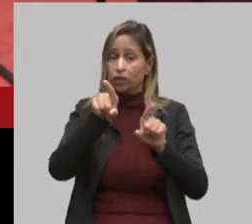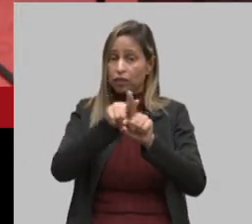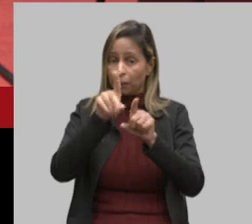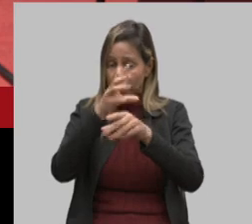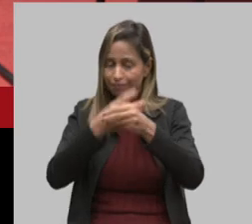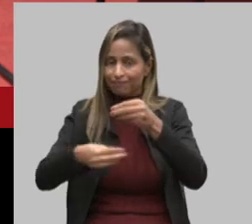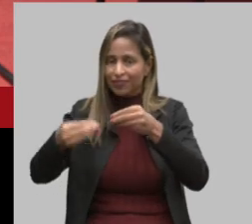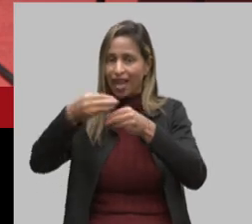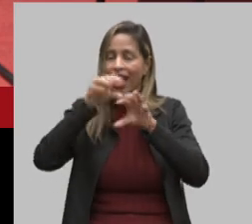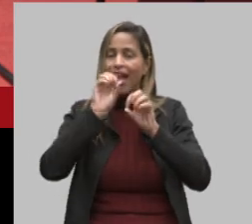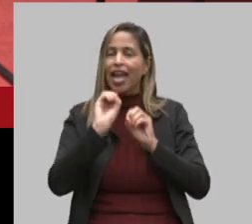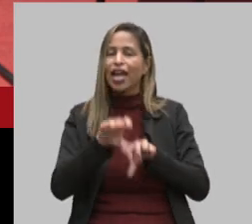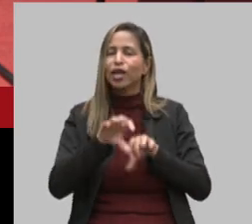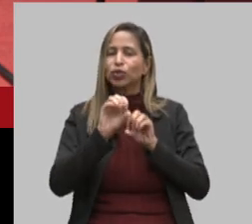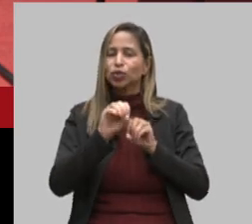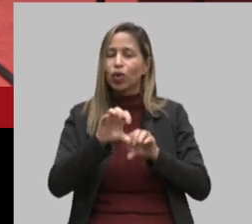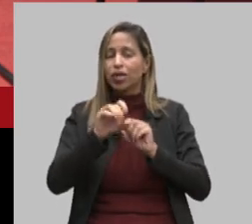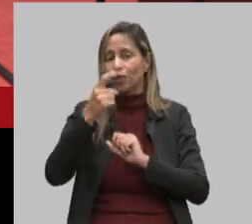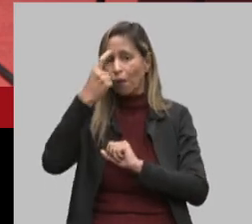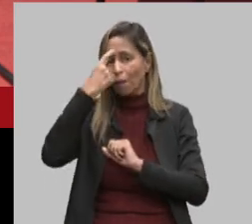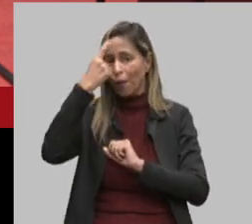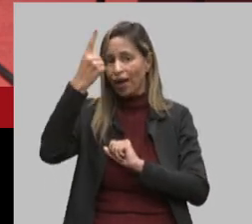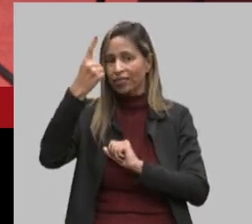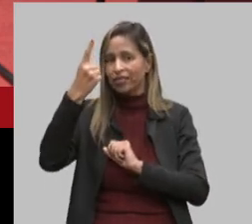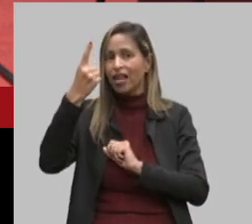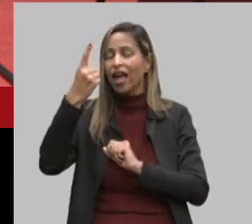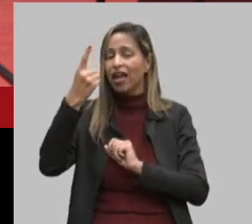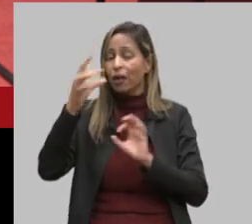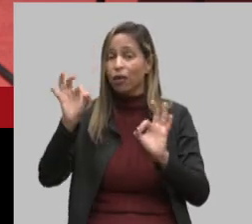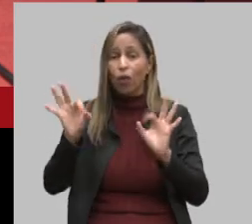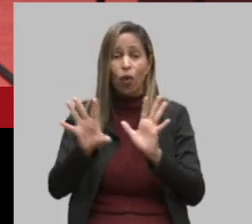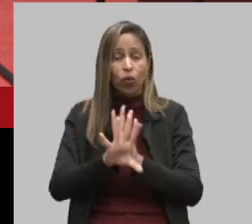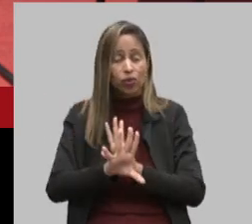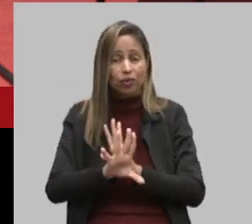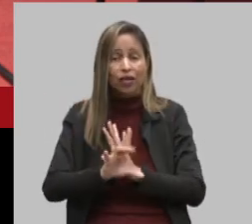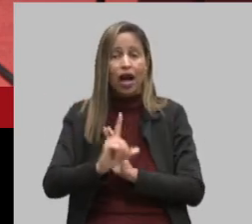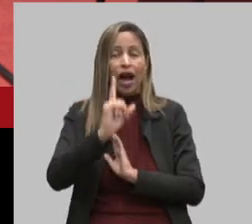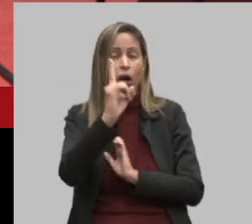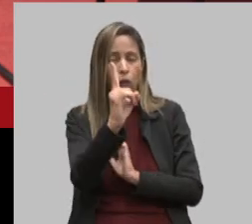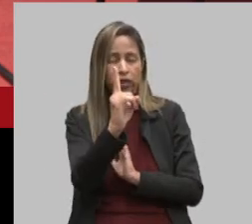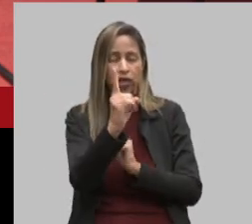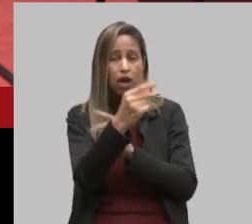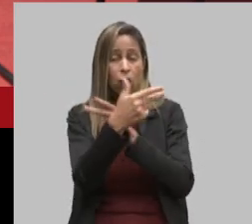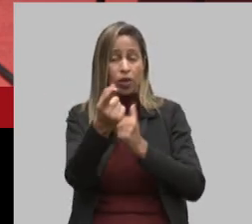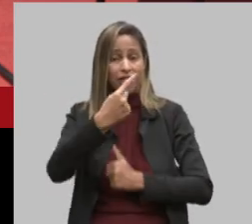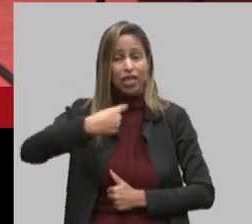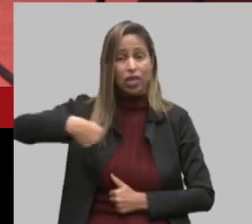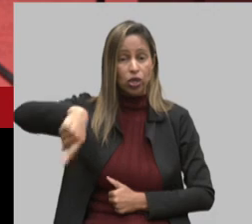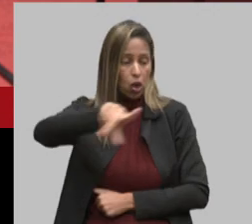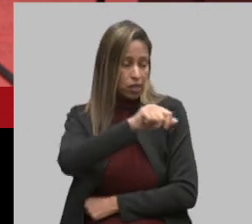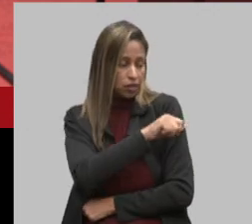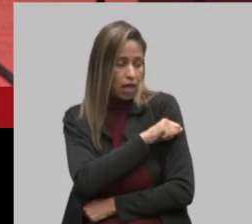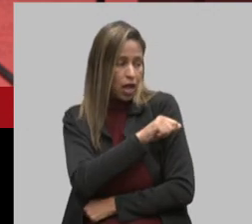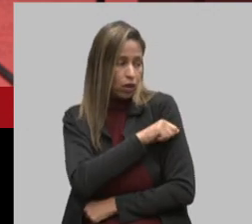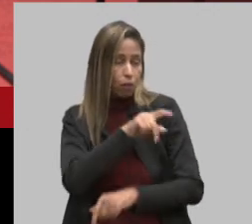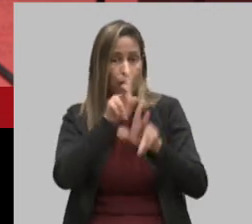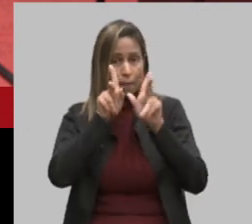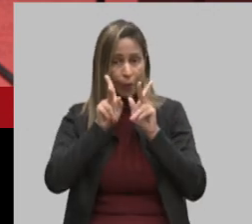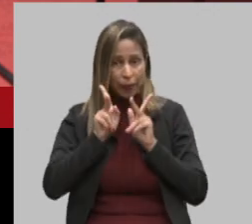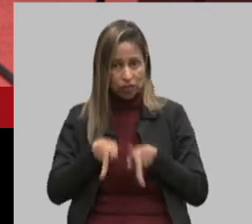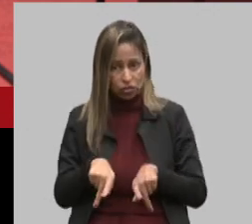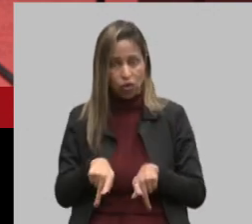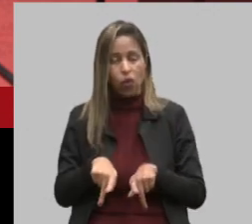educação é uma ideia de arma conclusa é a única coisa que nós como alunos e pessoas